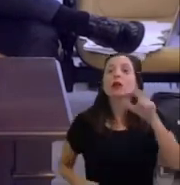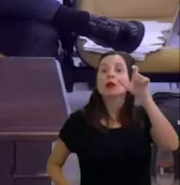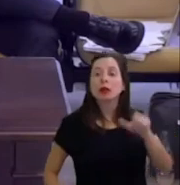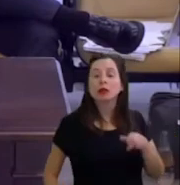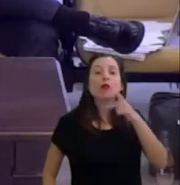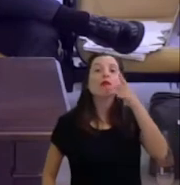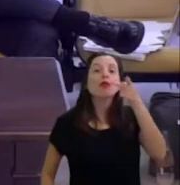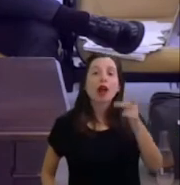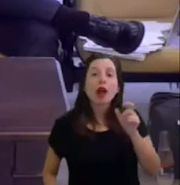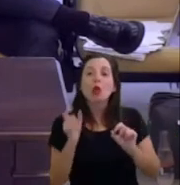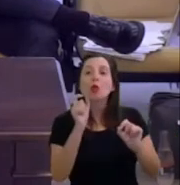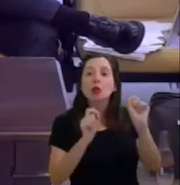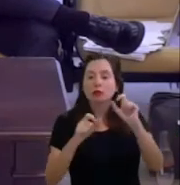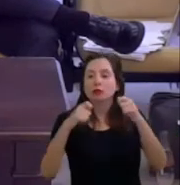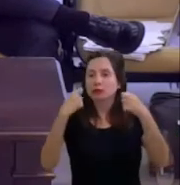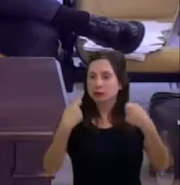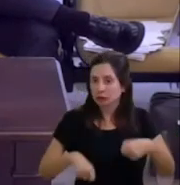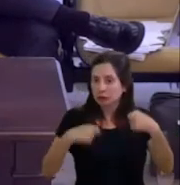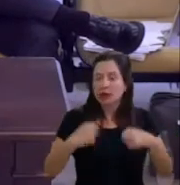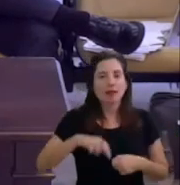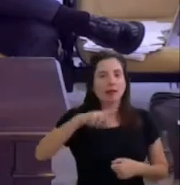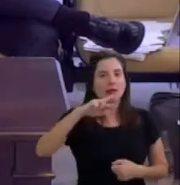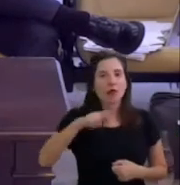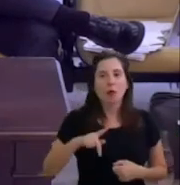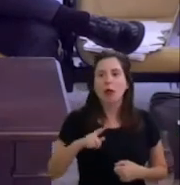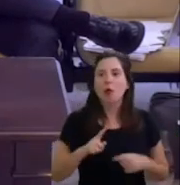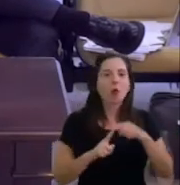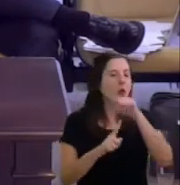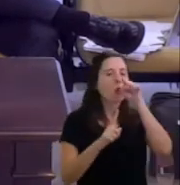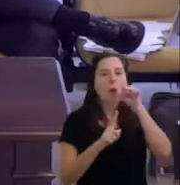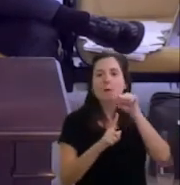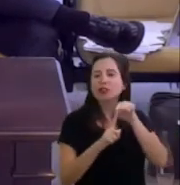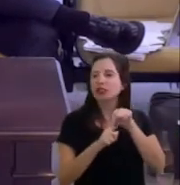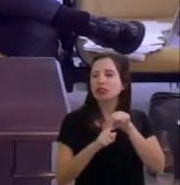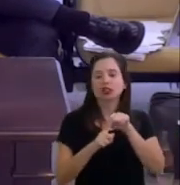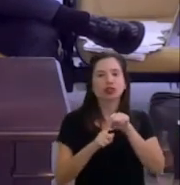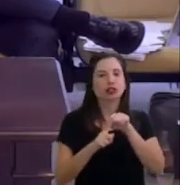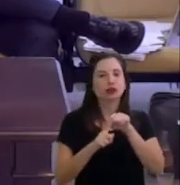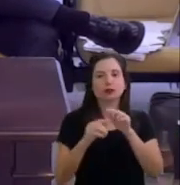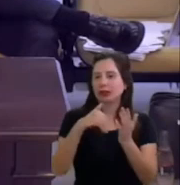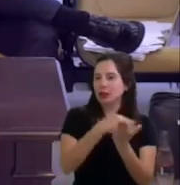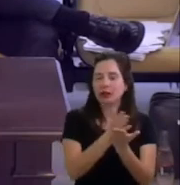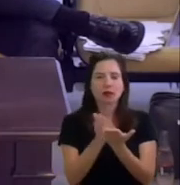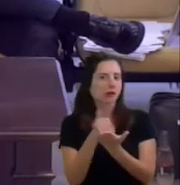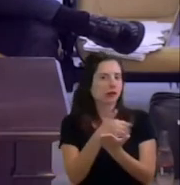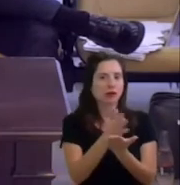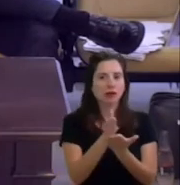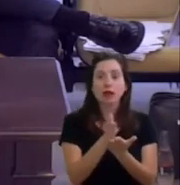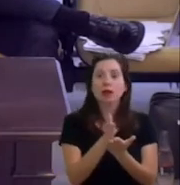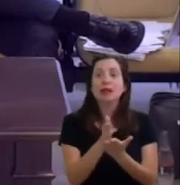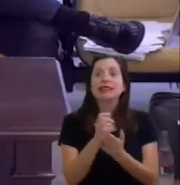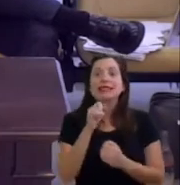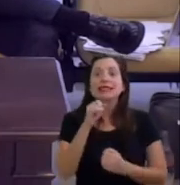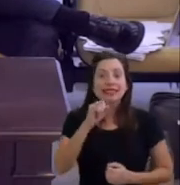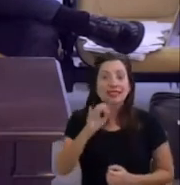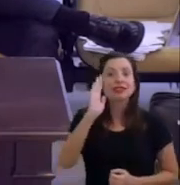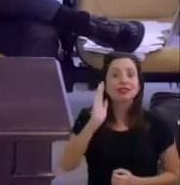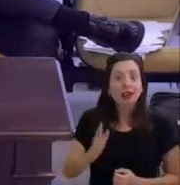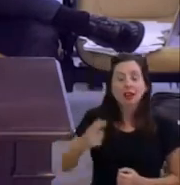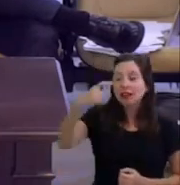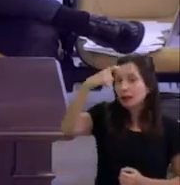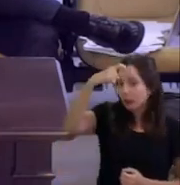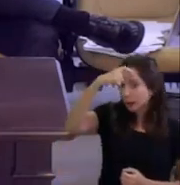elemento necessário aqui não é a intenção de fraudar, mas é a infração indireta à norma. O simples fato de ter ciência de um